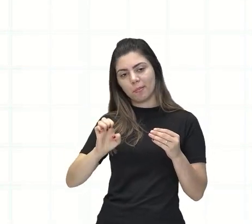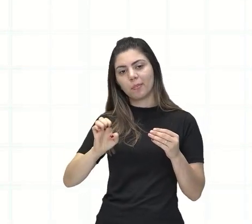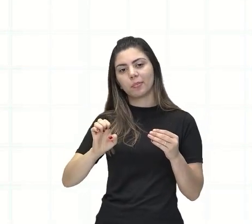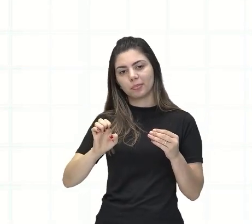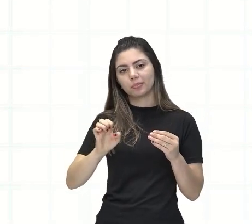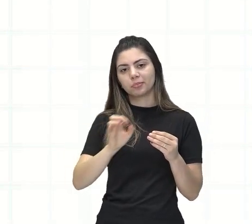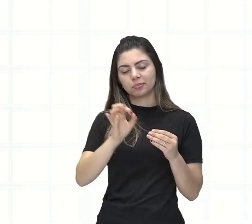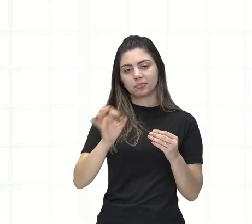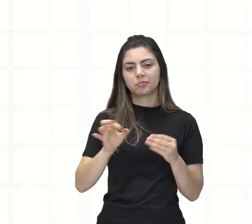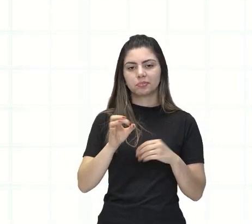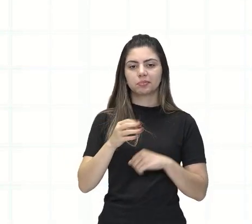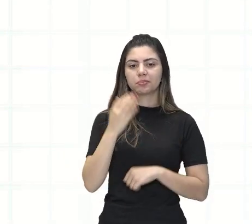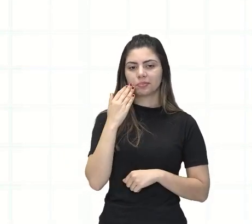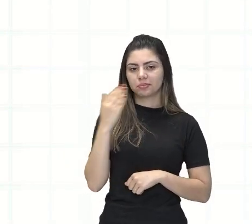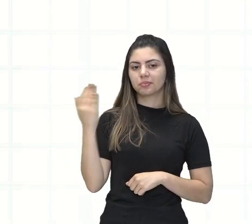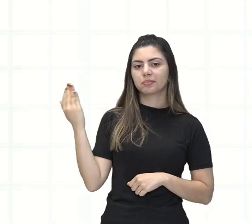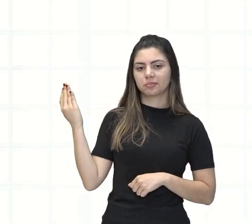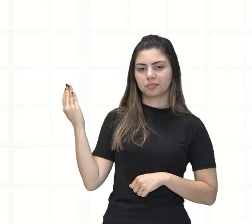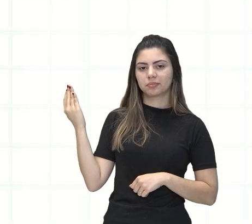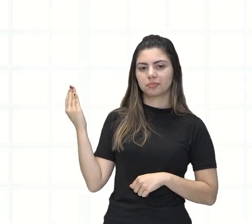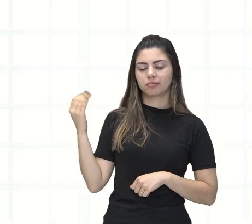expensive.